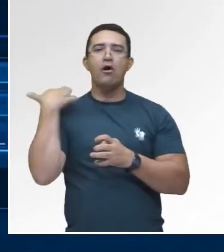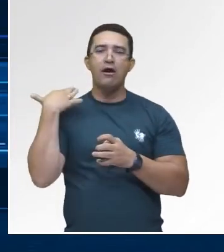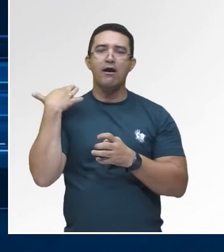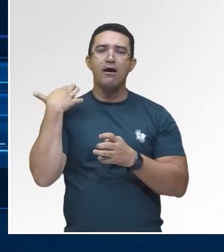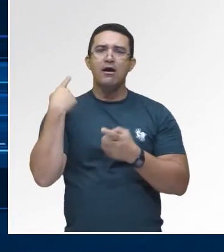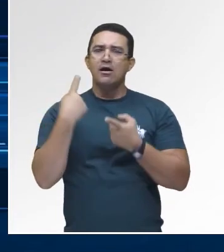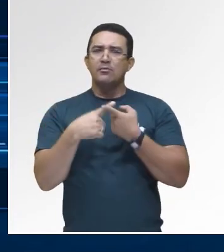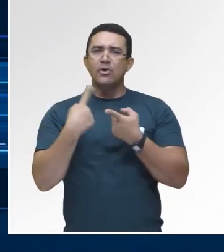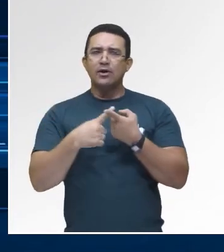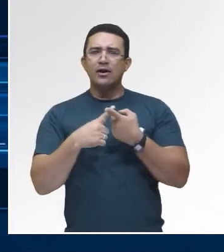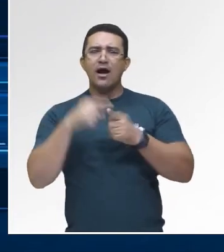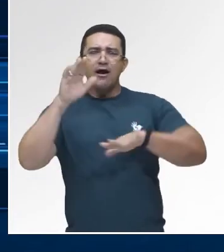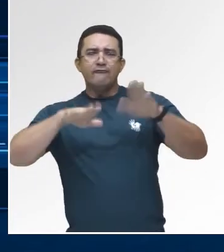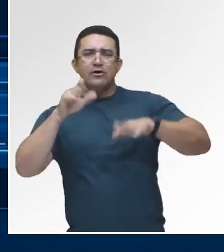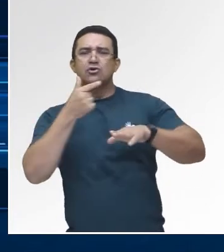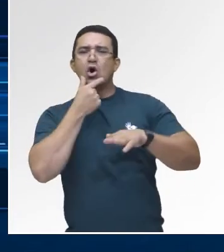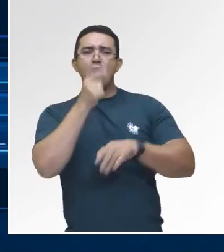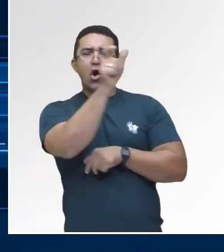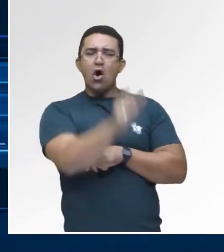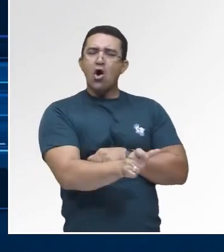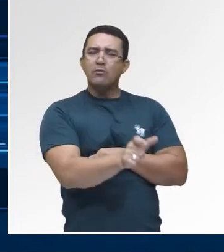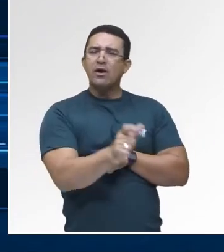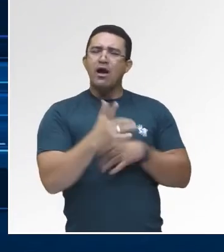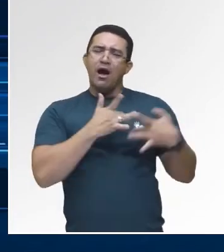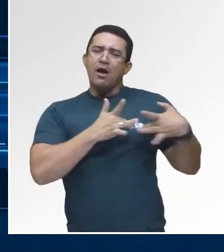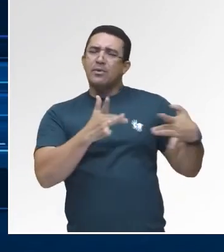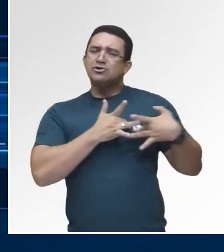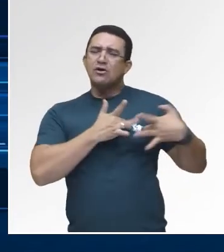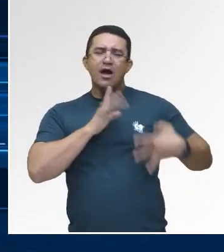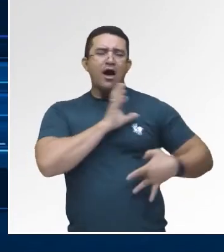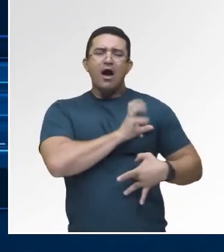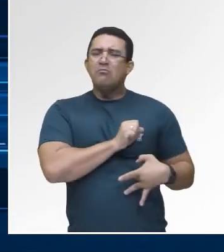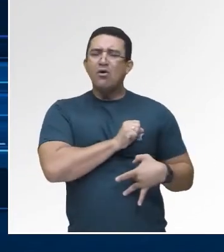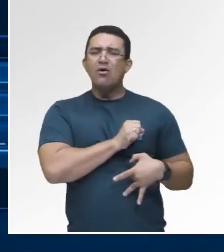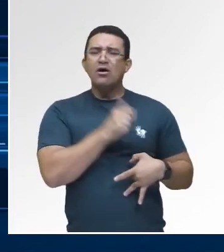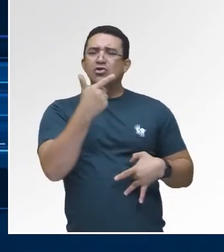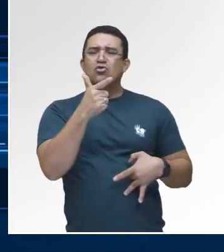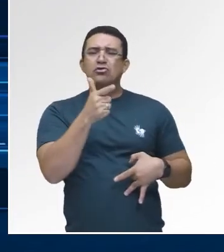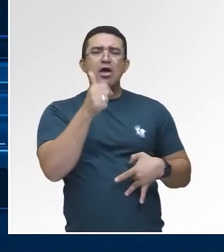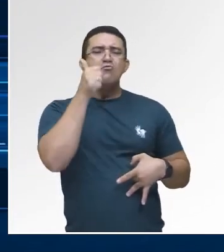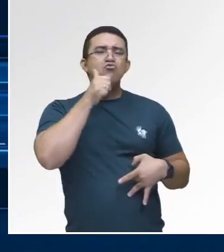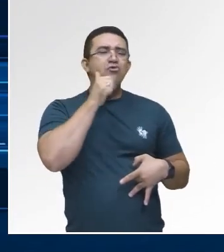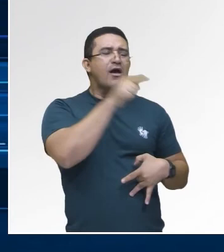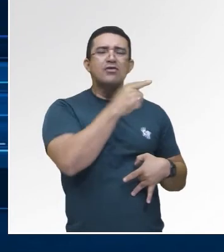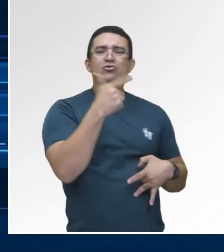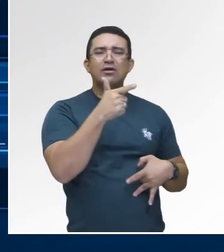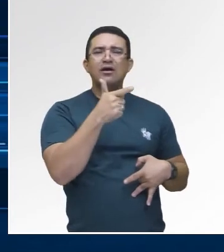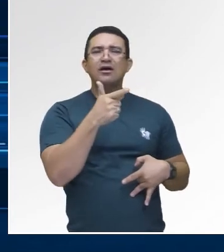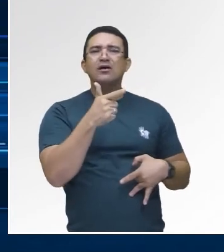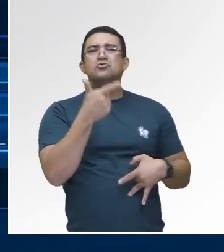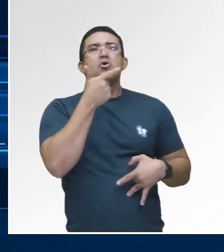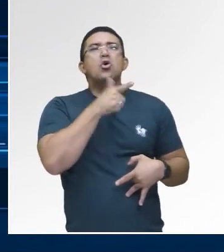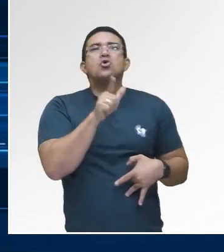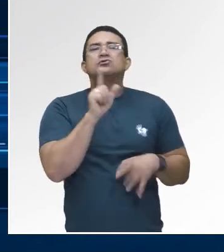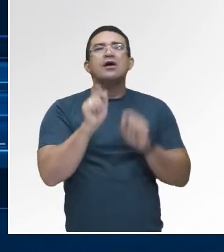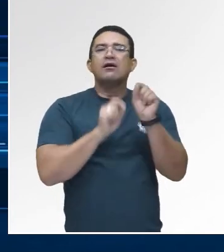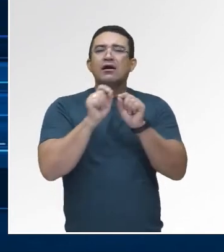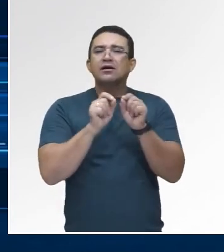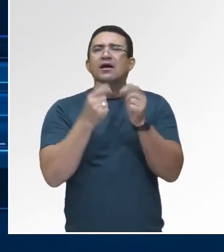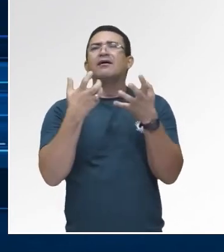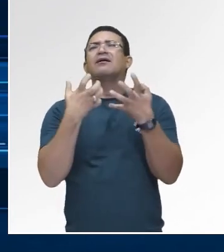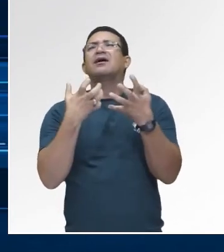O artista cria mundos em que o eu possa encontrar consolo, e esse consolo ele vai encontrar na morte, né? Porque ele está